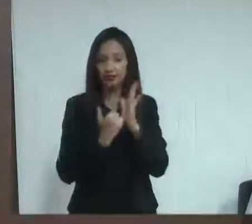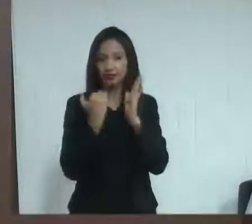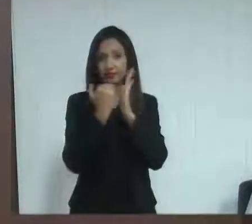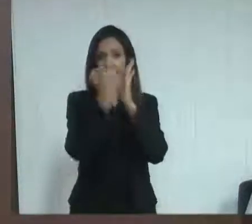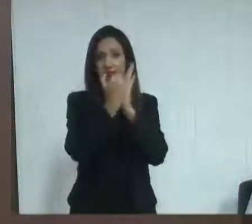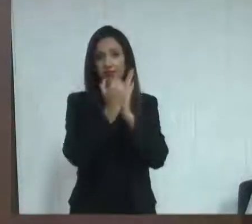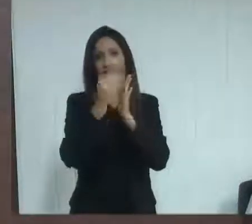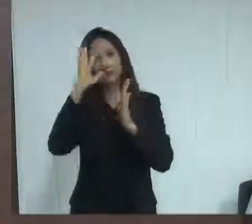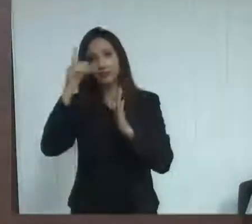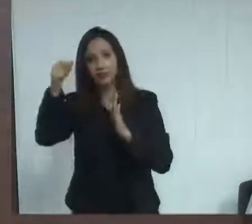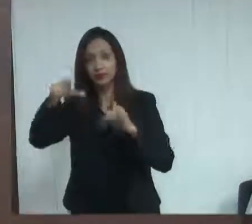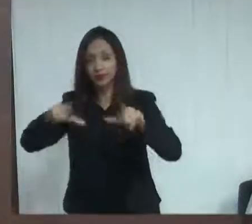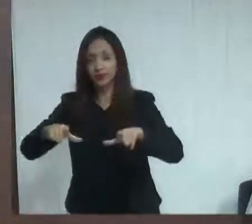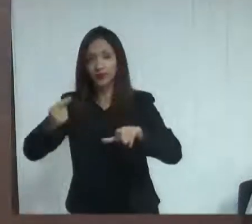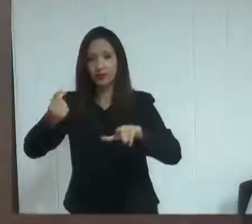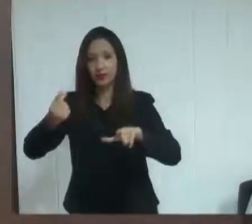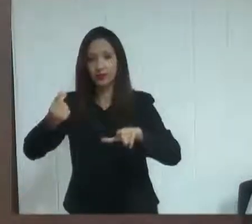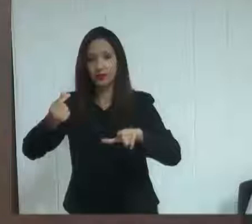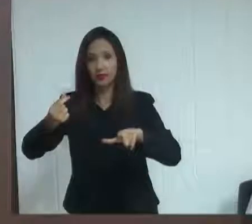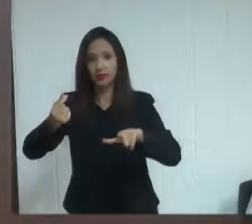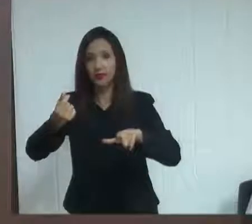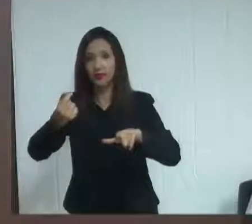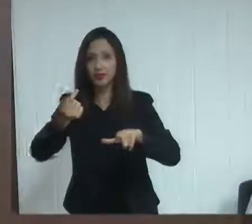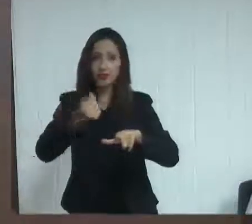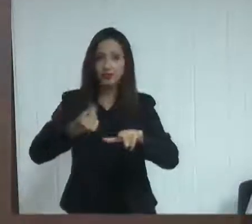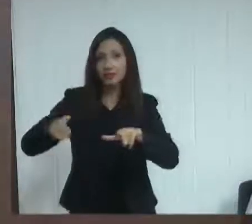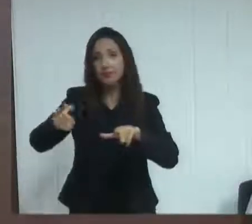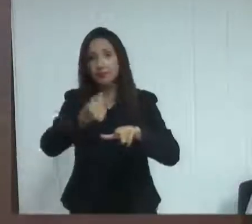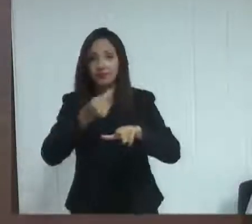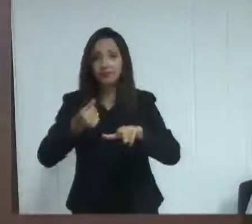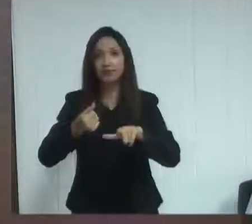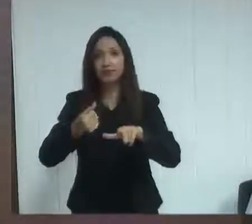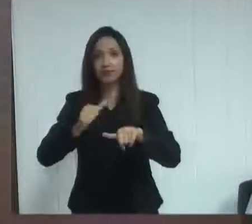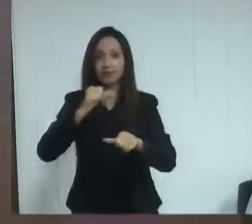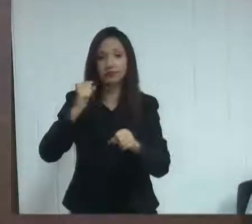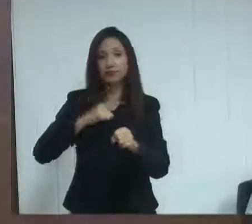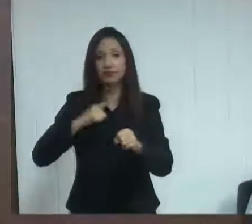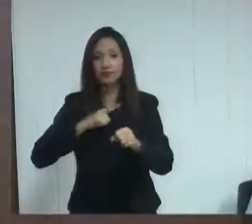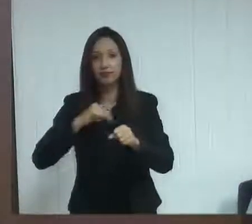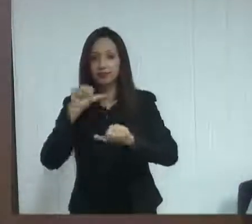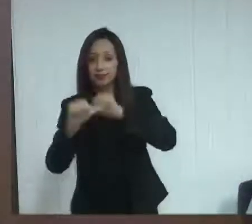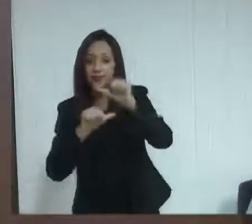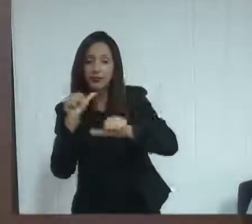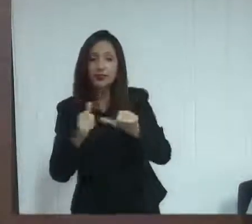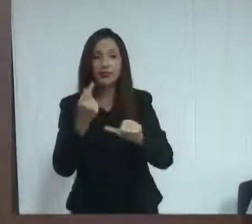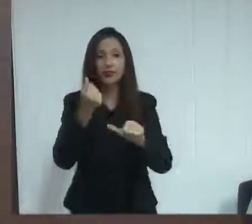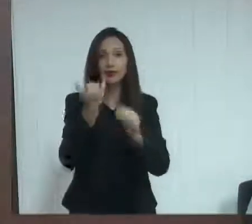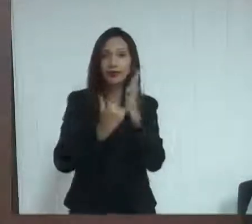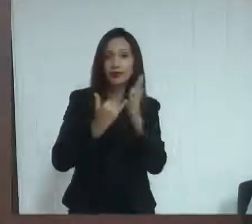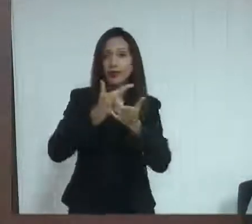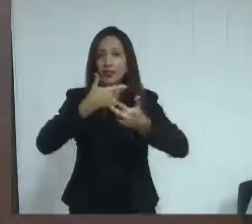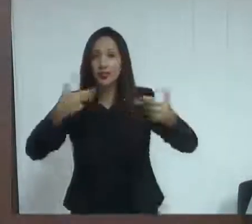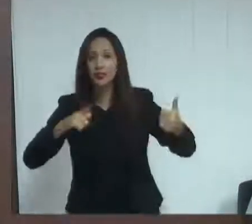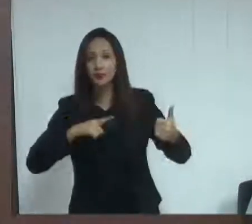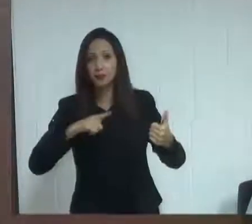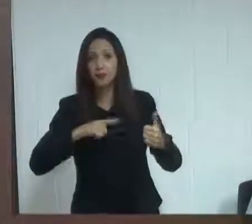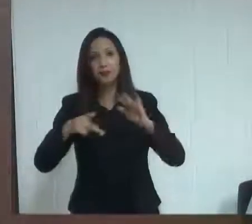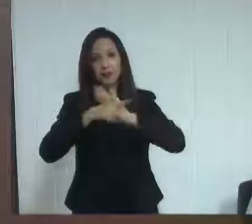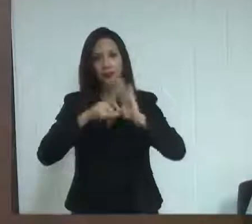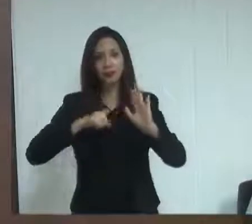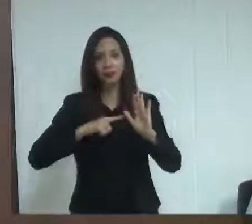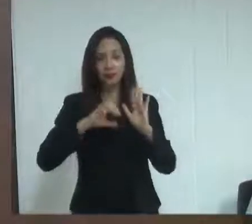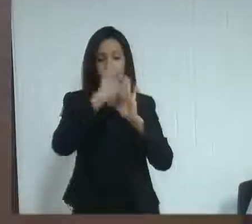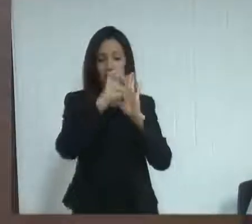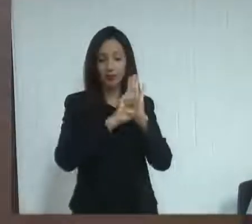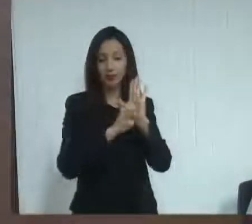gente resolve na planta de valores, numa reforma tributária, implantando o IPTU progressivo. O Estatuto da